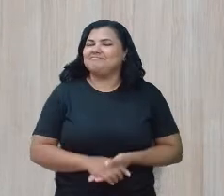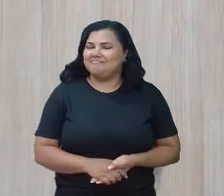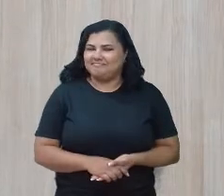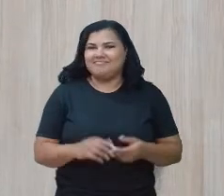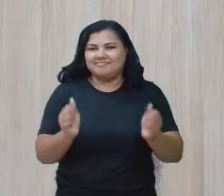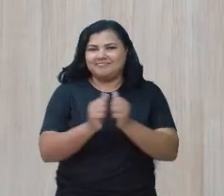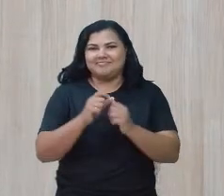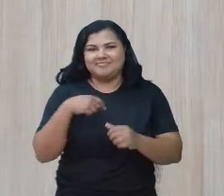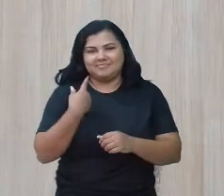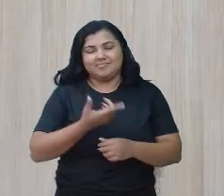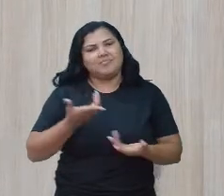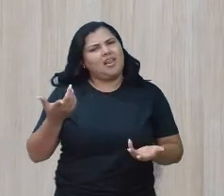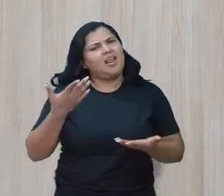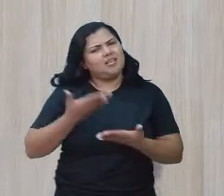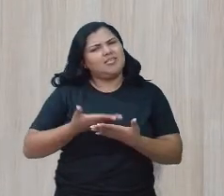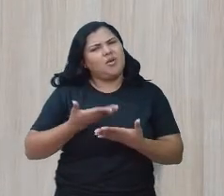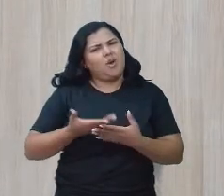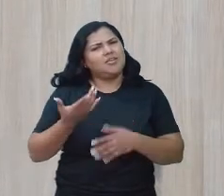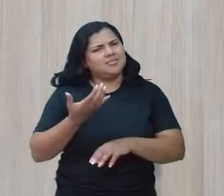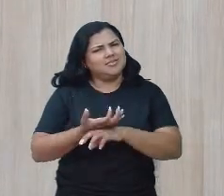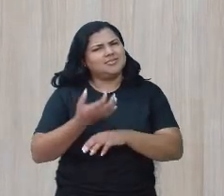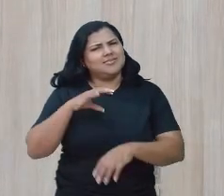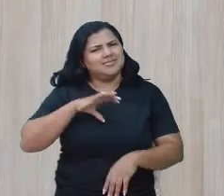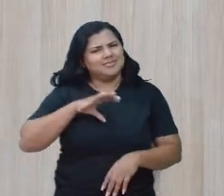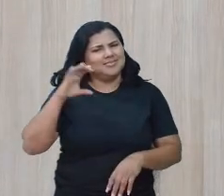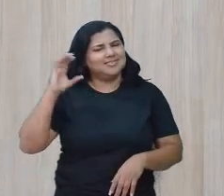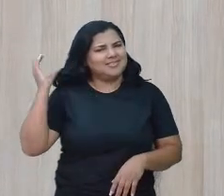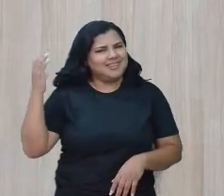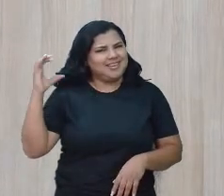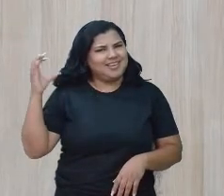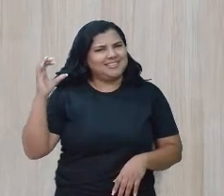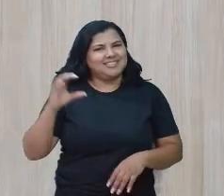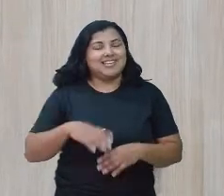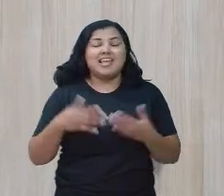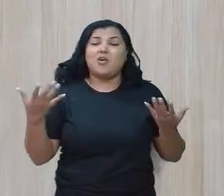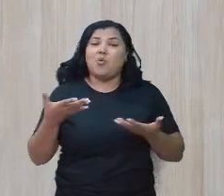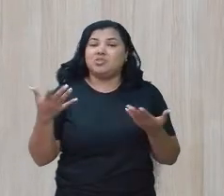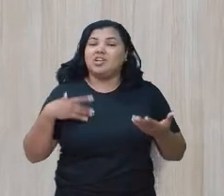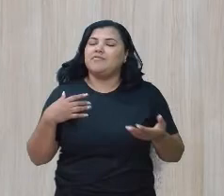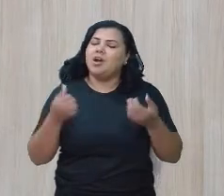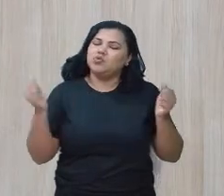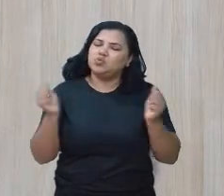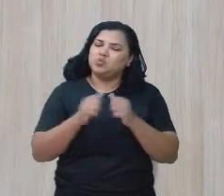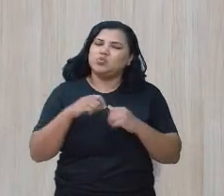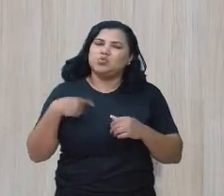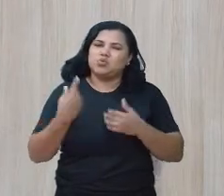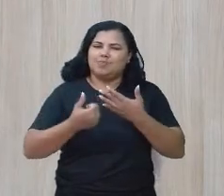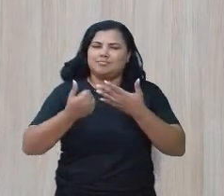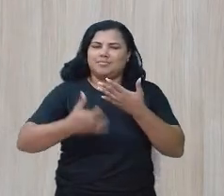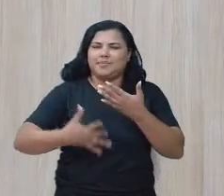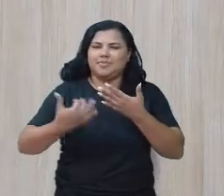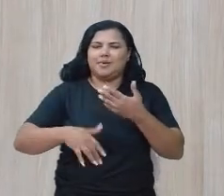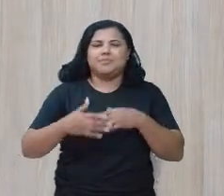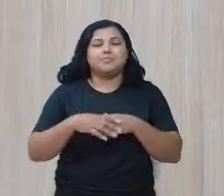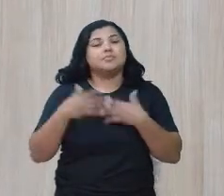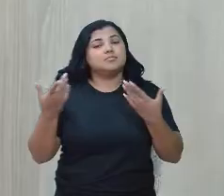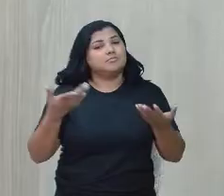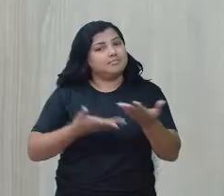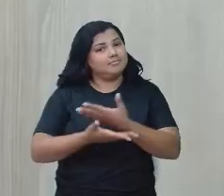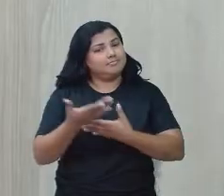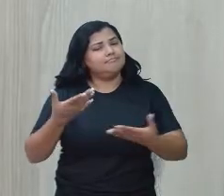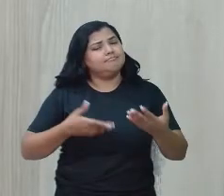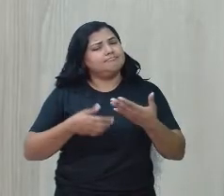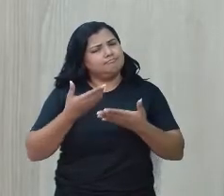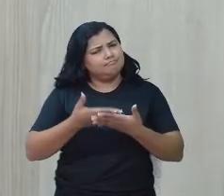vocês, vai ficar aqui com a gente no chat. Espero que vocês participem da aula, né, façam perguntas e também